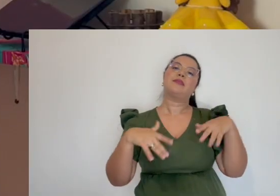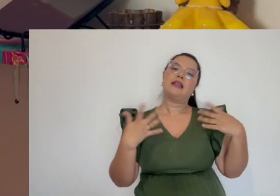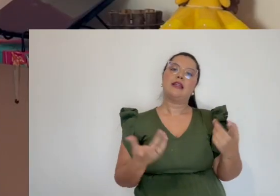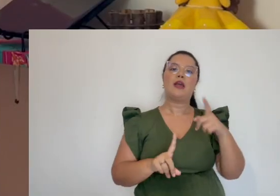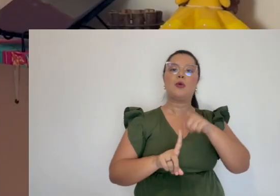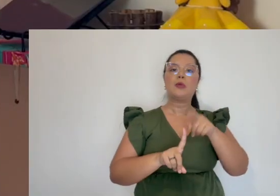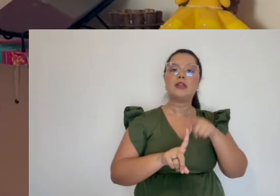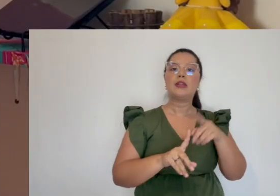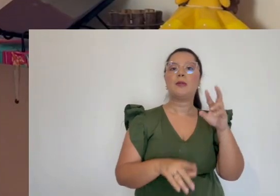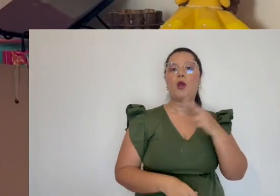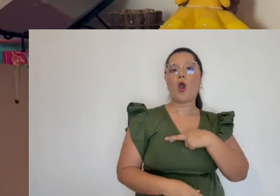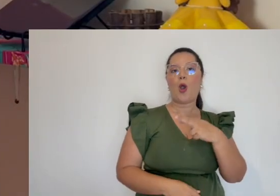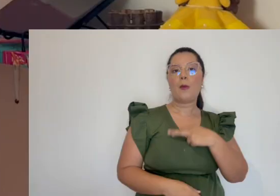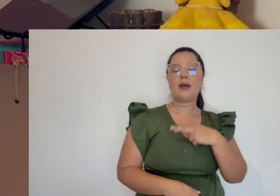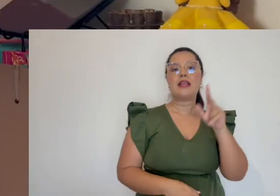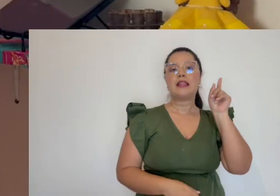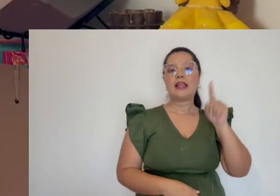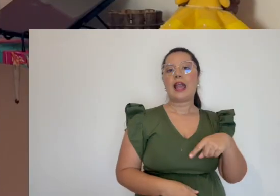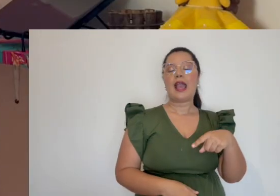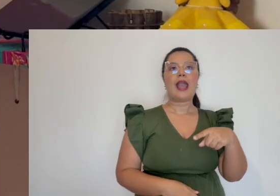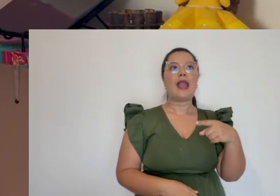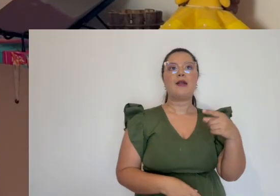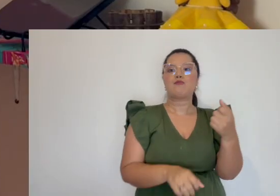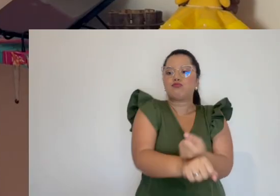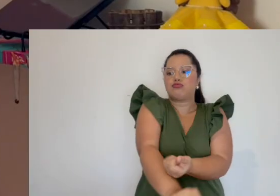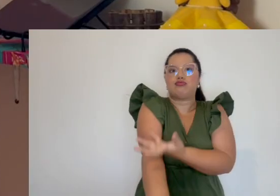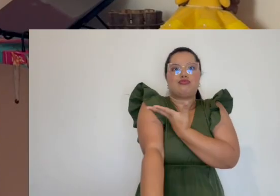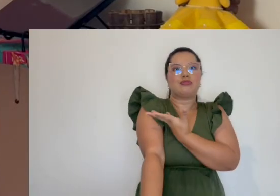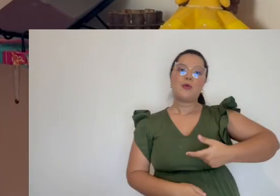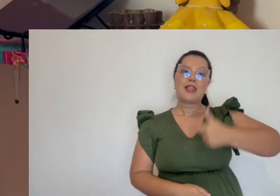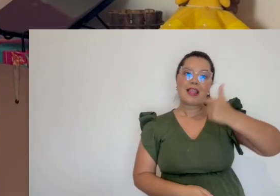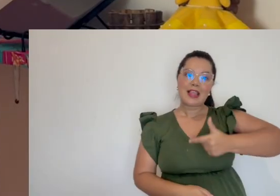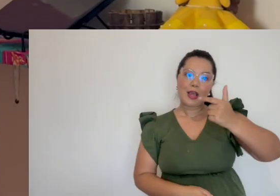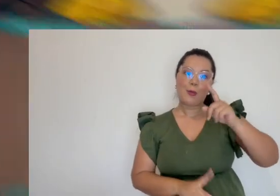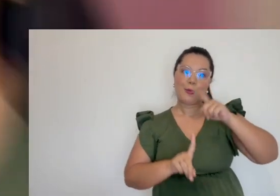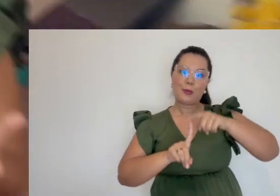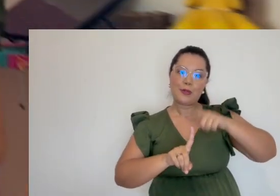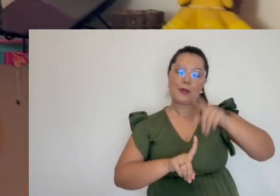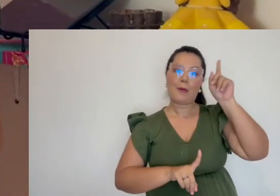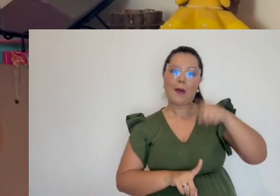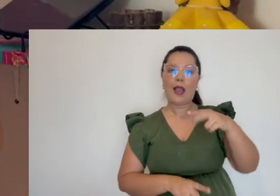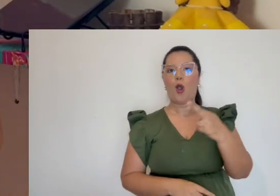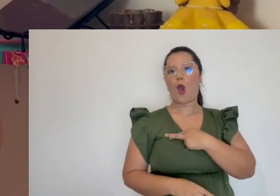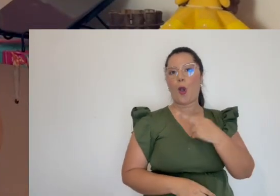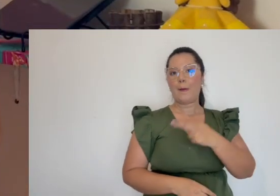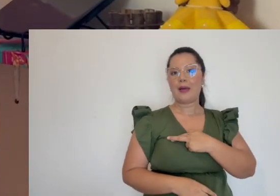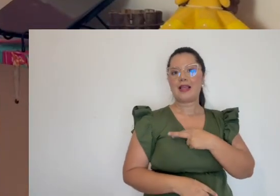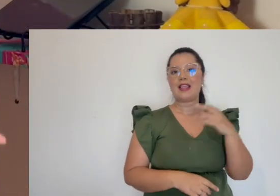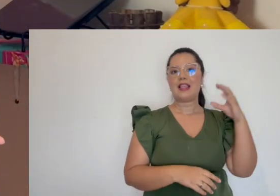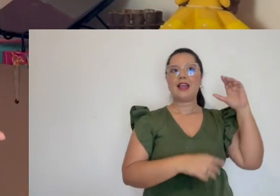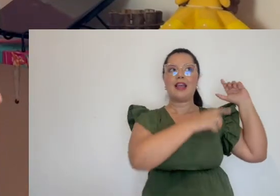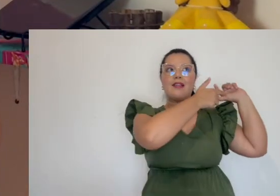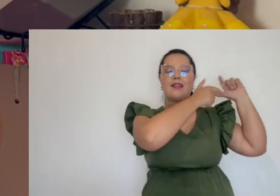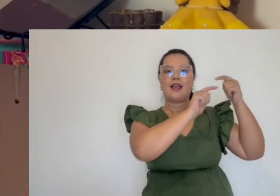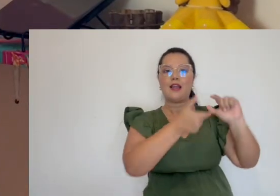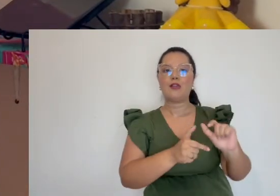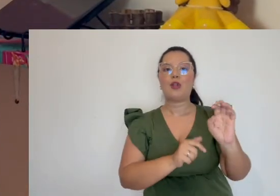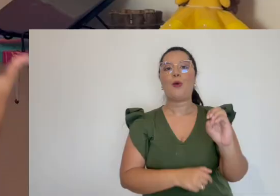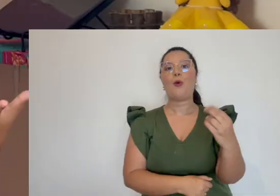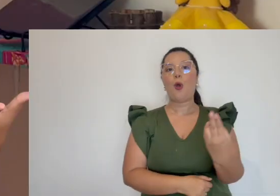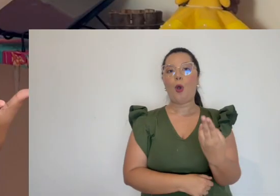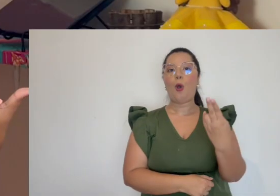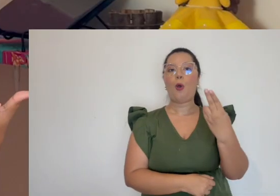Então, esse tipo de romance, ele apela muito para o nosso emocional. O segundo tipo é o romance clássico